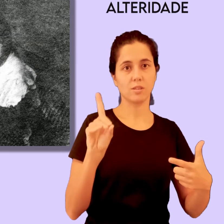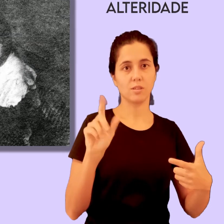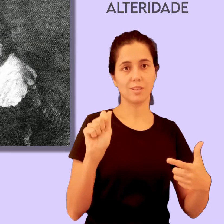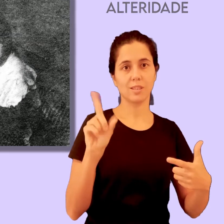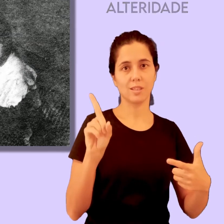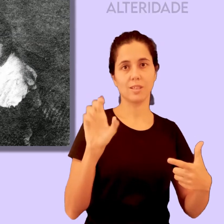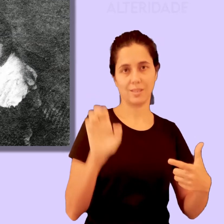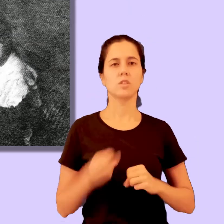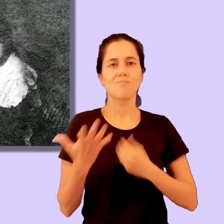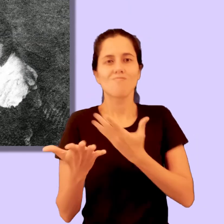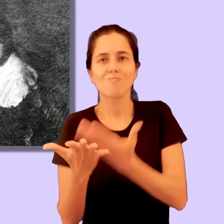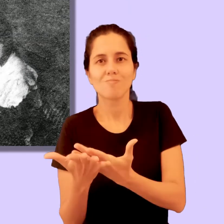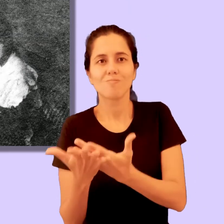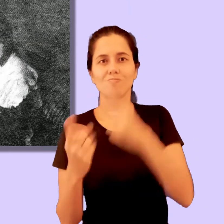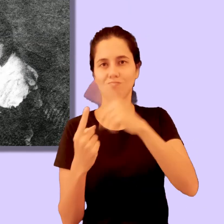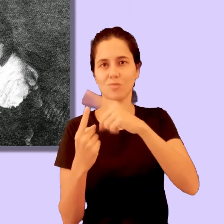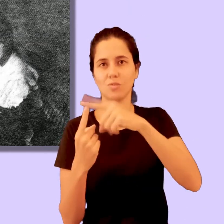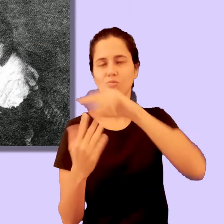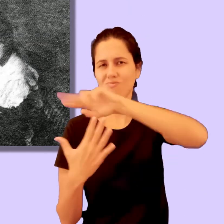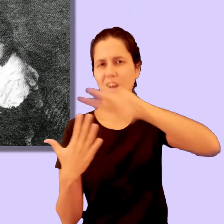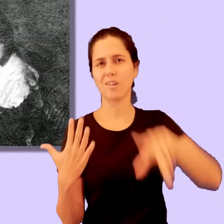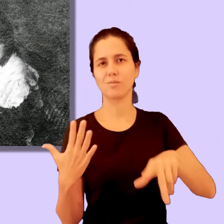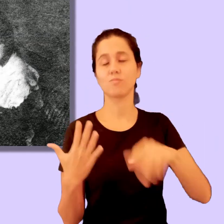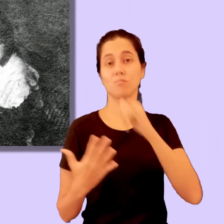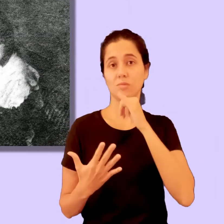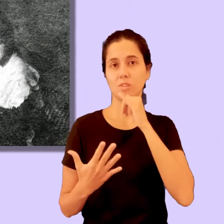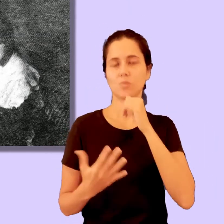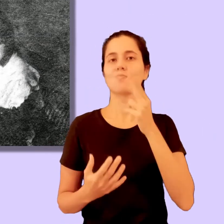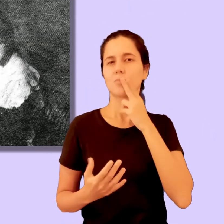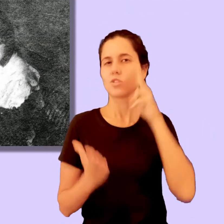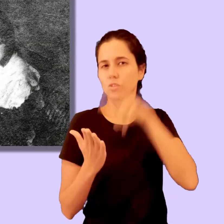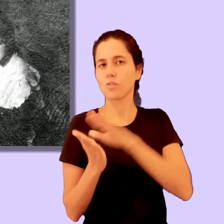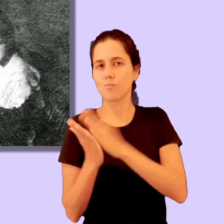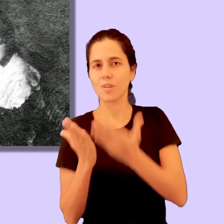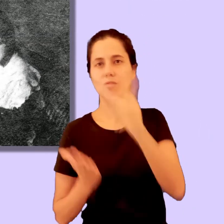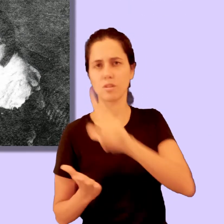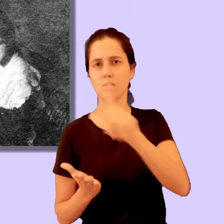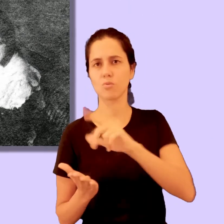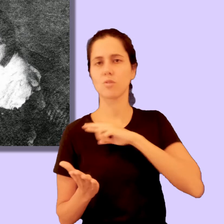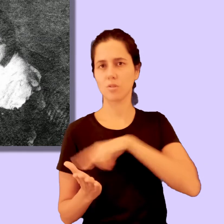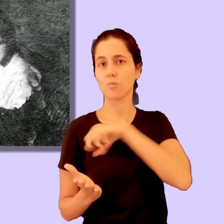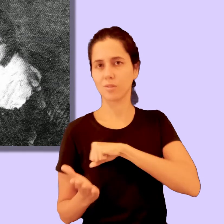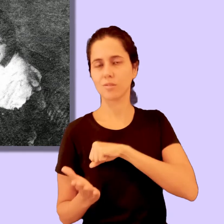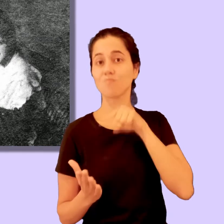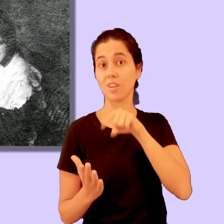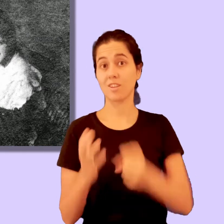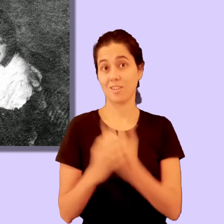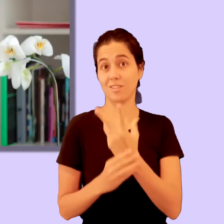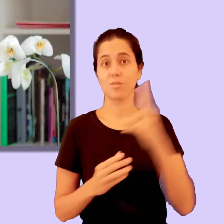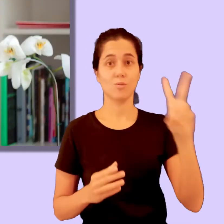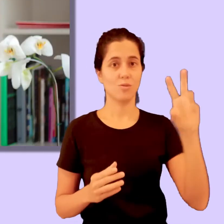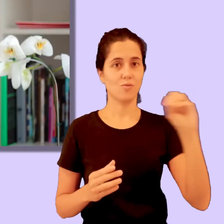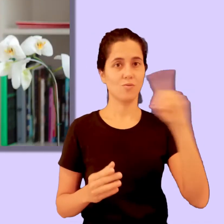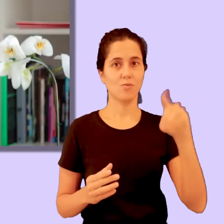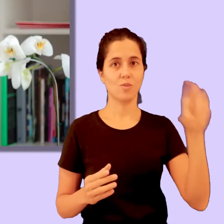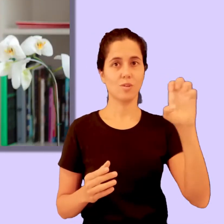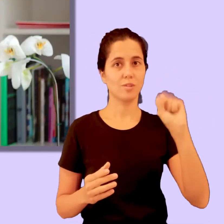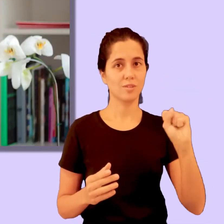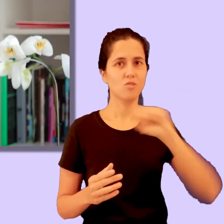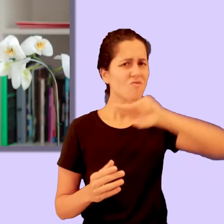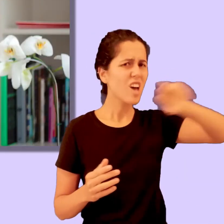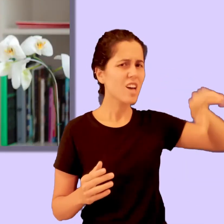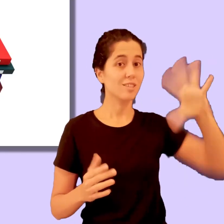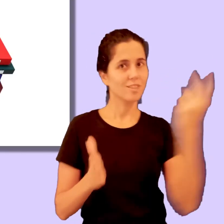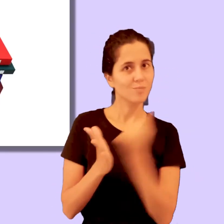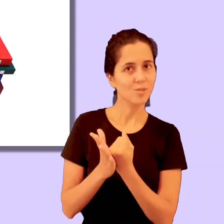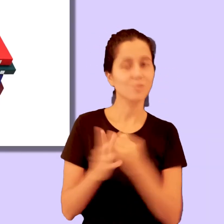do Bakhtin, especialmente focando na questão da literatura e do romance, pode manifestar essas vozes sem que elas se submetam